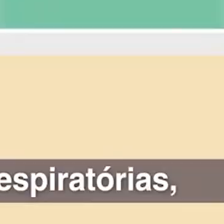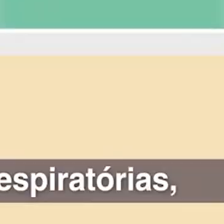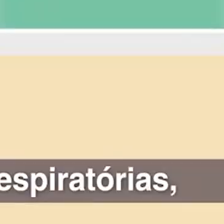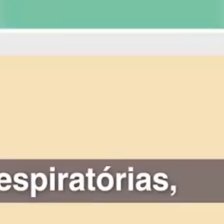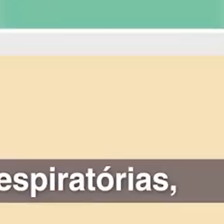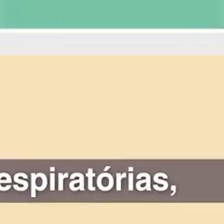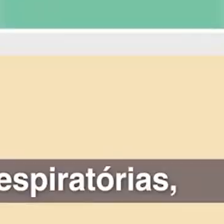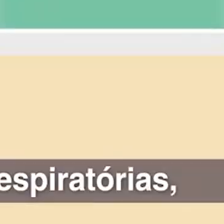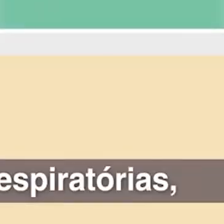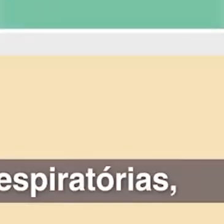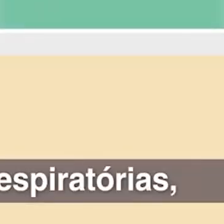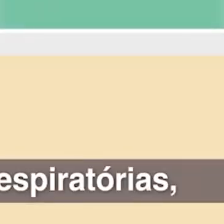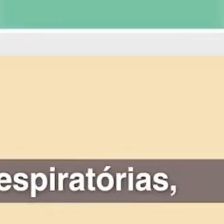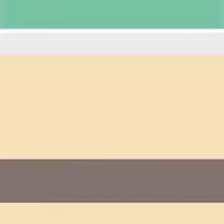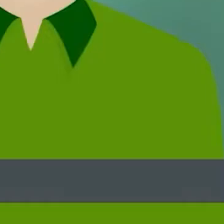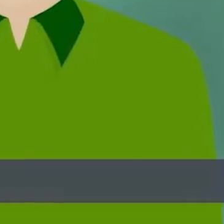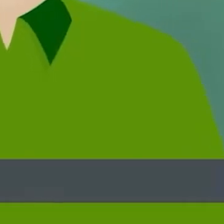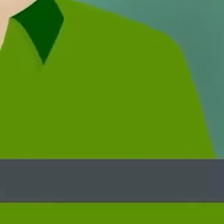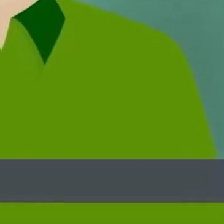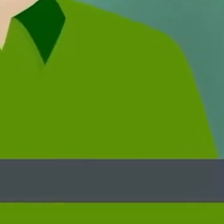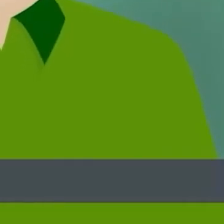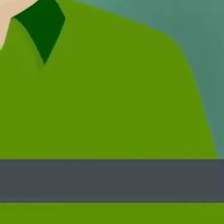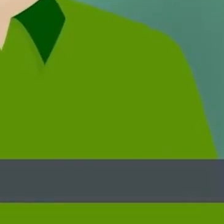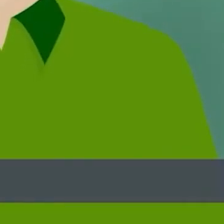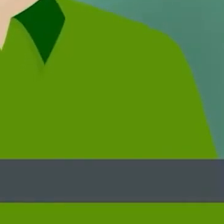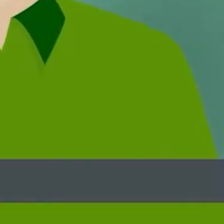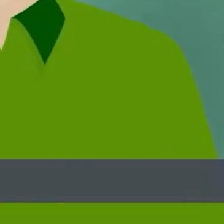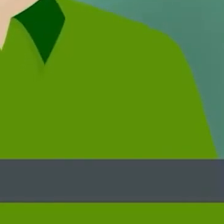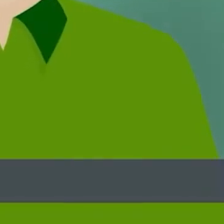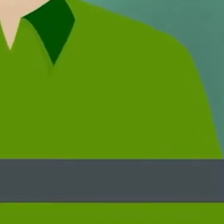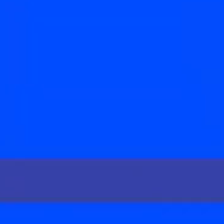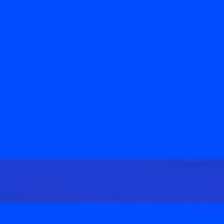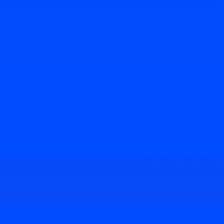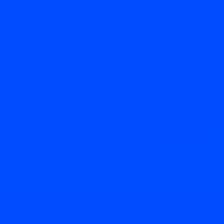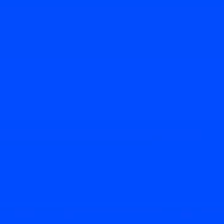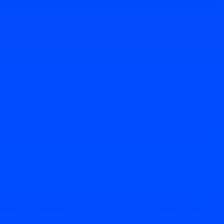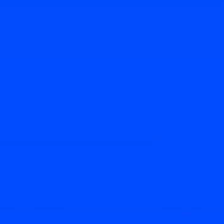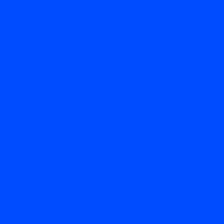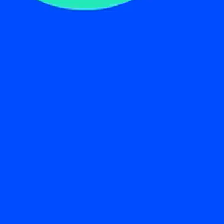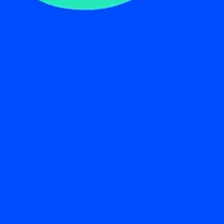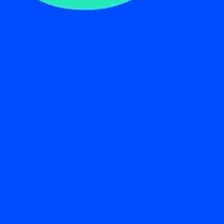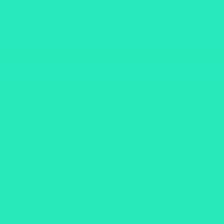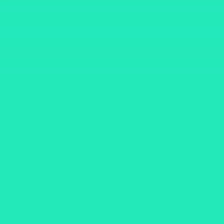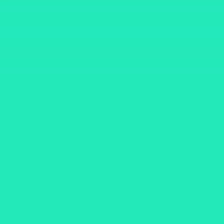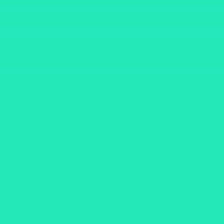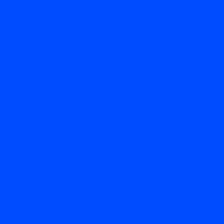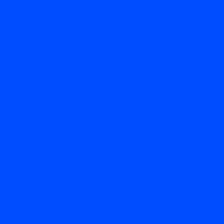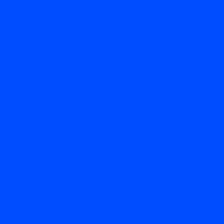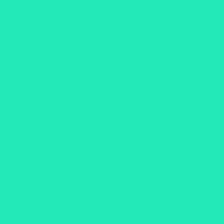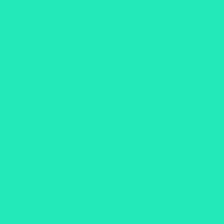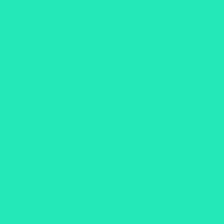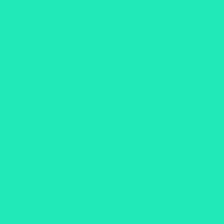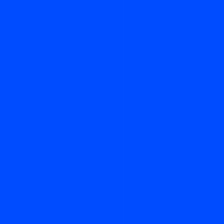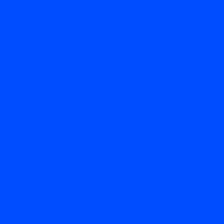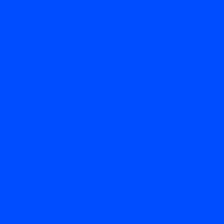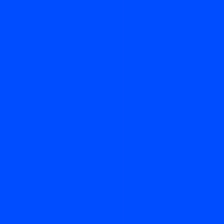a contaminação por doenças respiratórias, especialmente a gripe. Saiba mais em